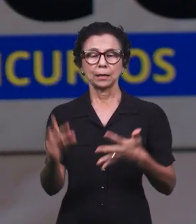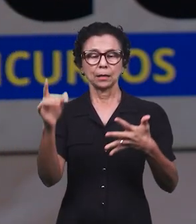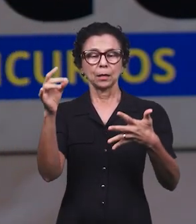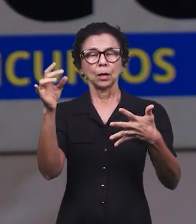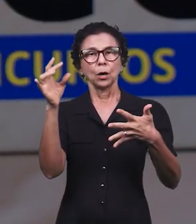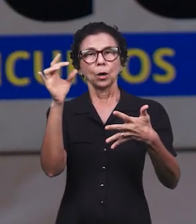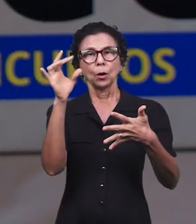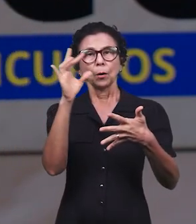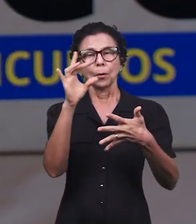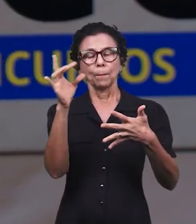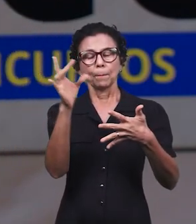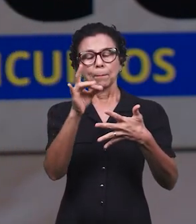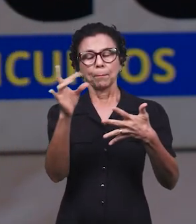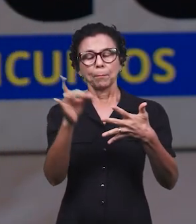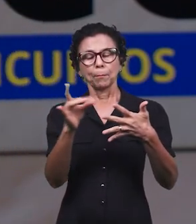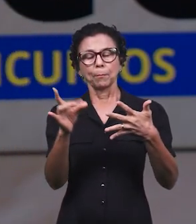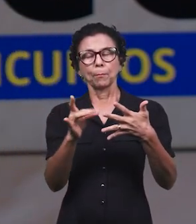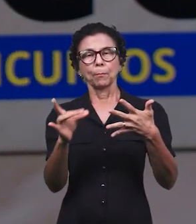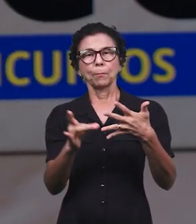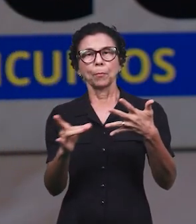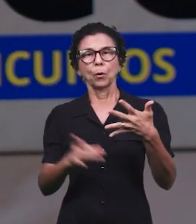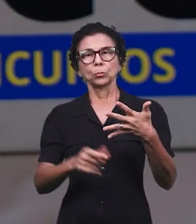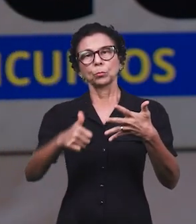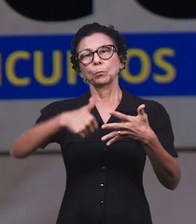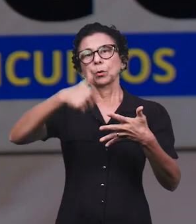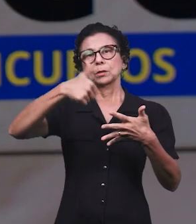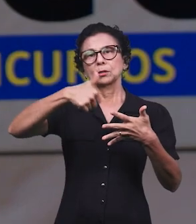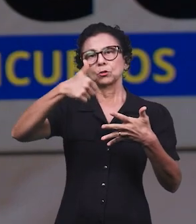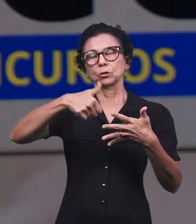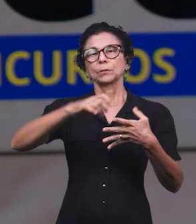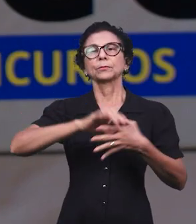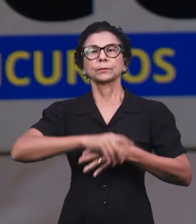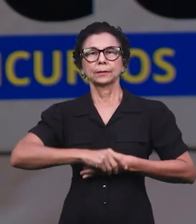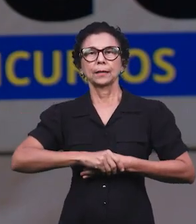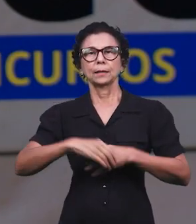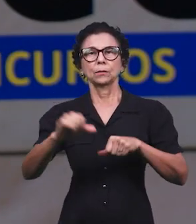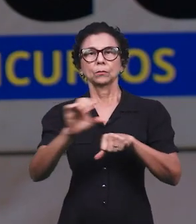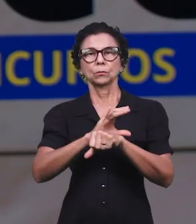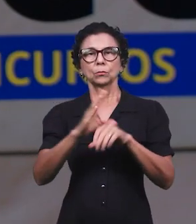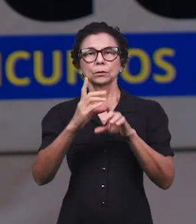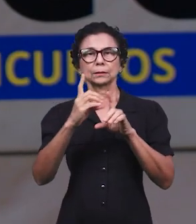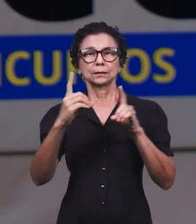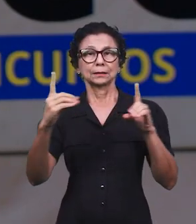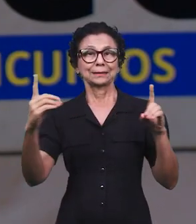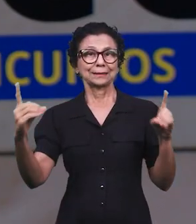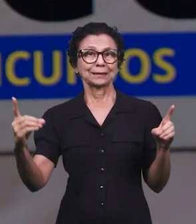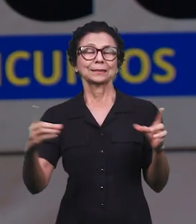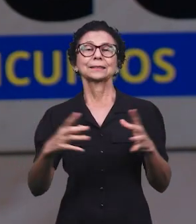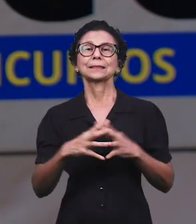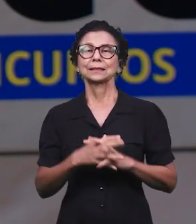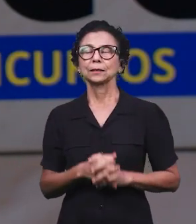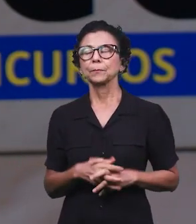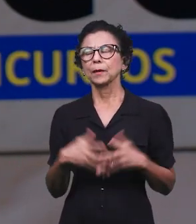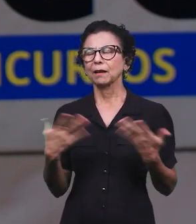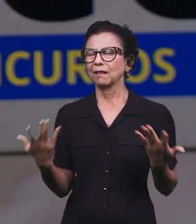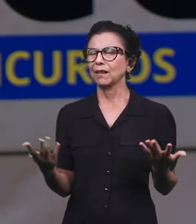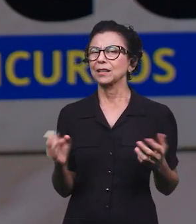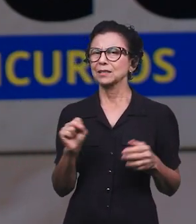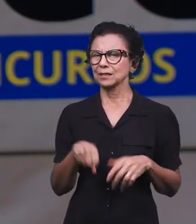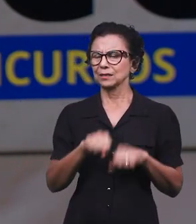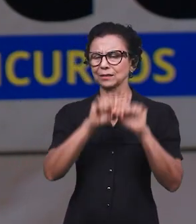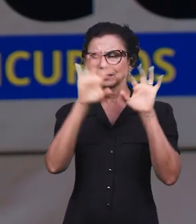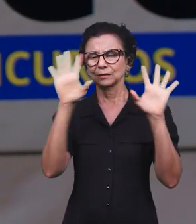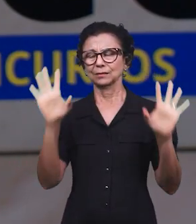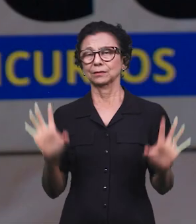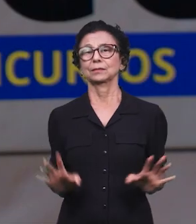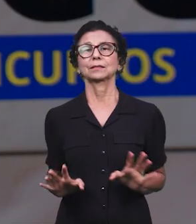gente relacionou com o curso online, né? A preparação à distância. É claro que a gente vai